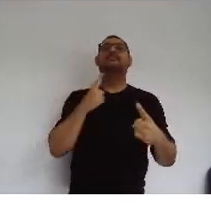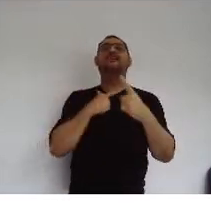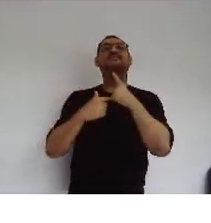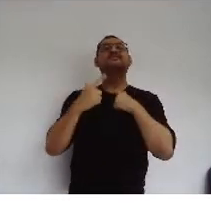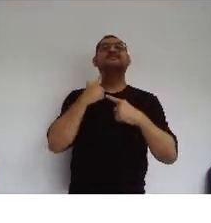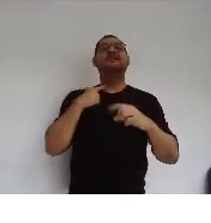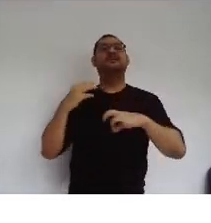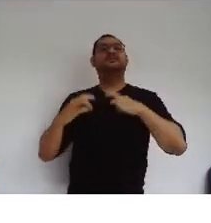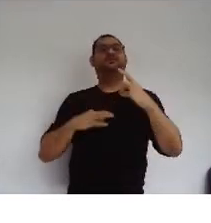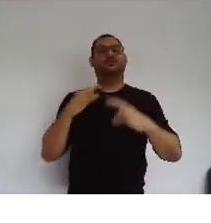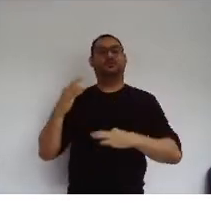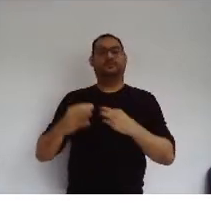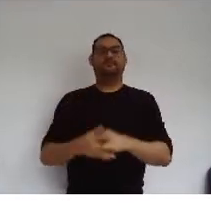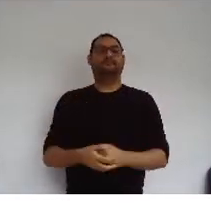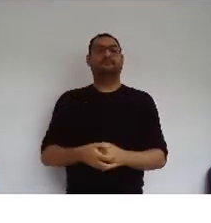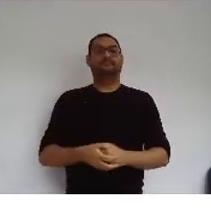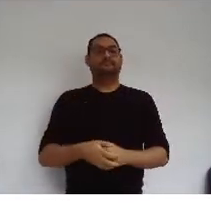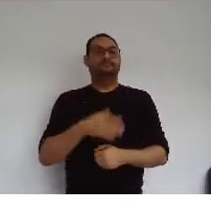João